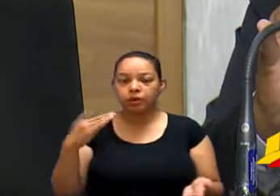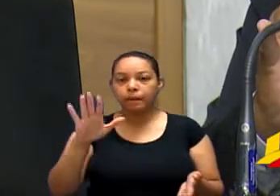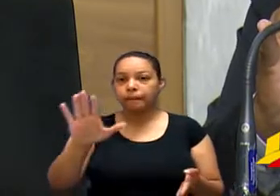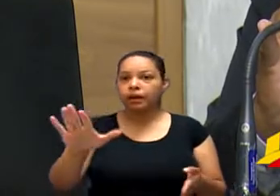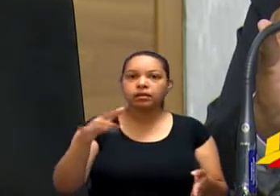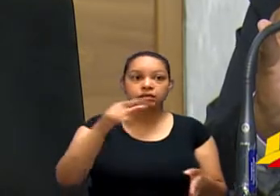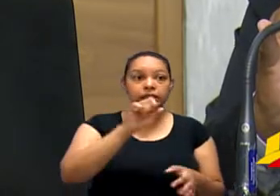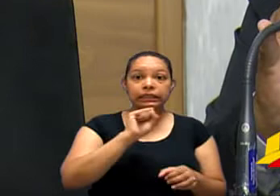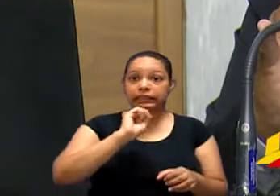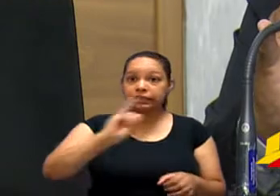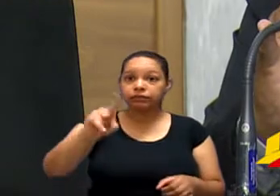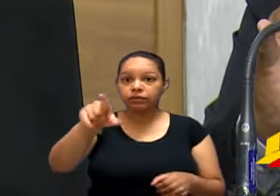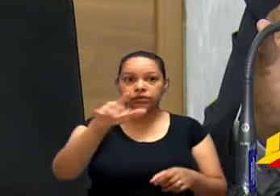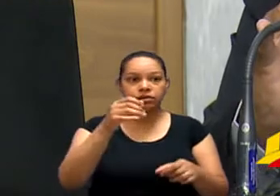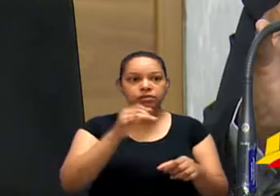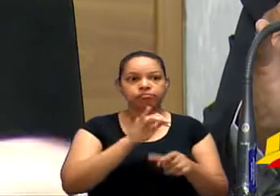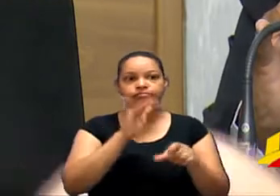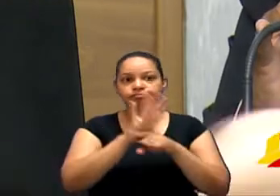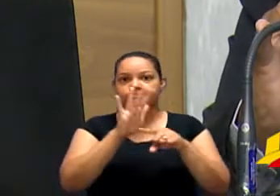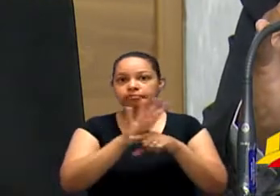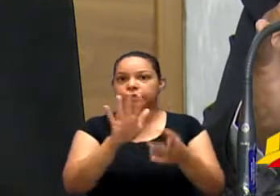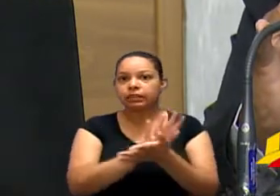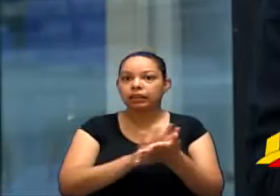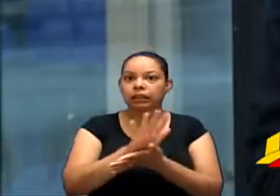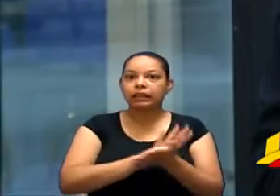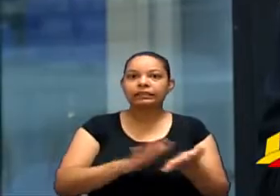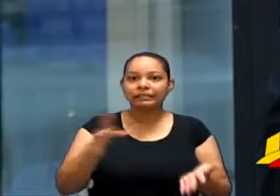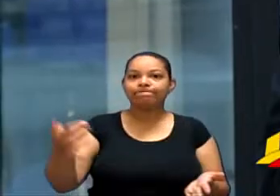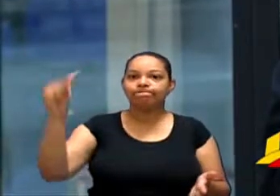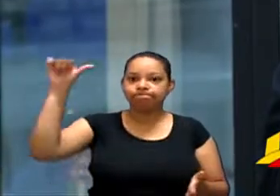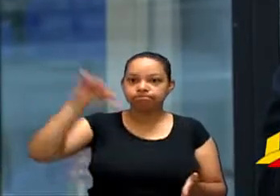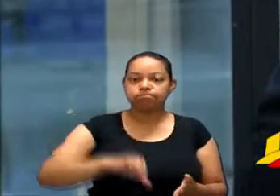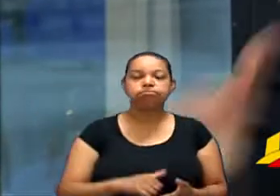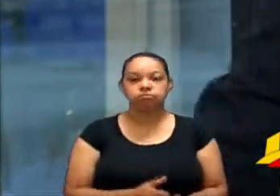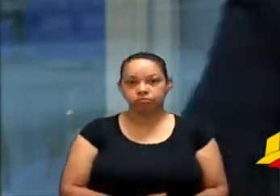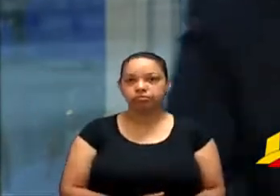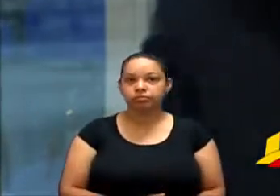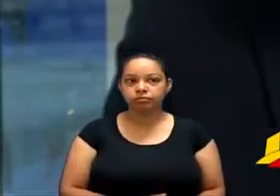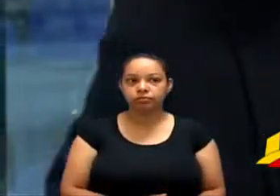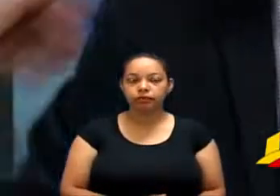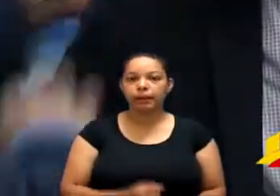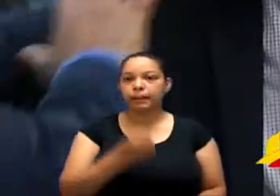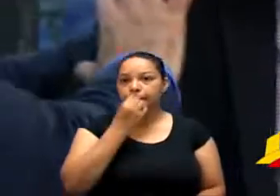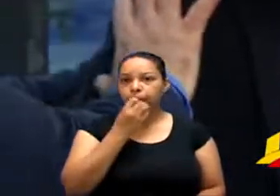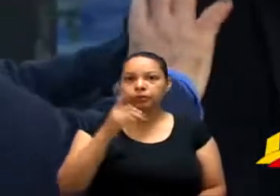que Deus abençoe Meus parabéns Bom dia